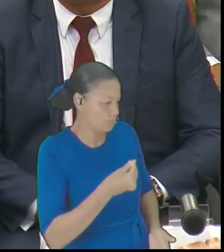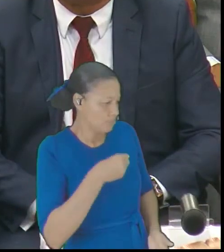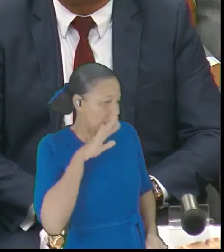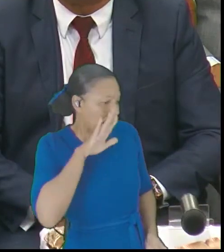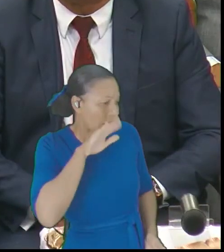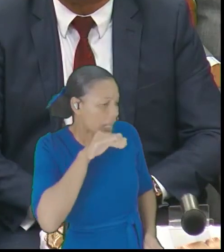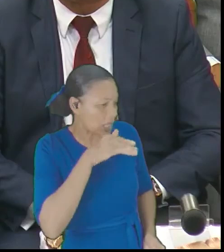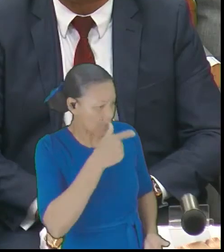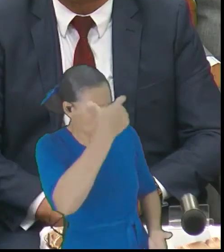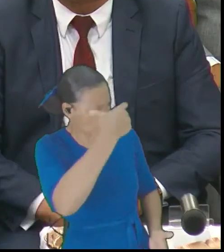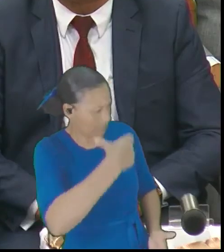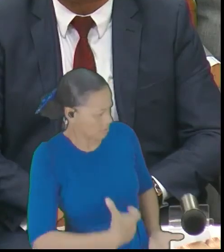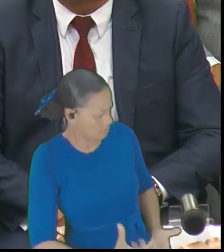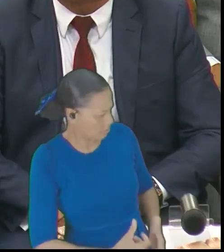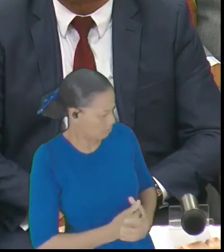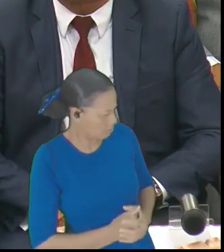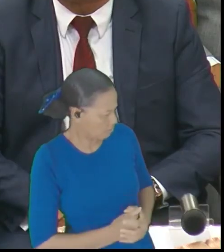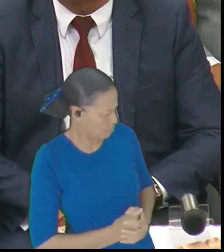homem?